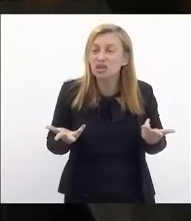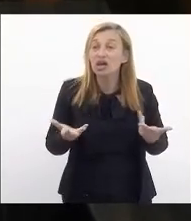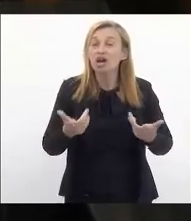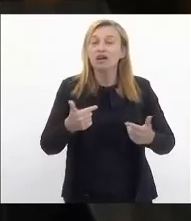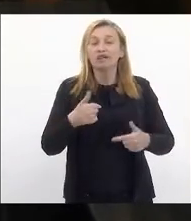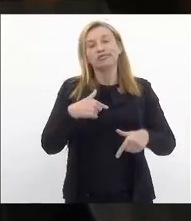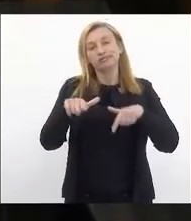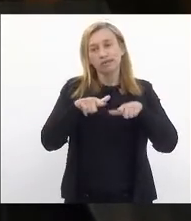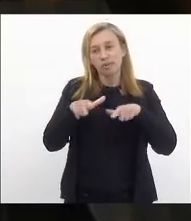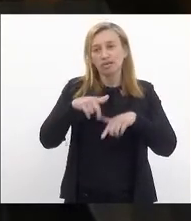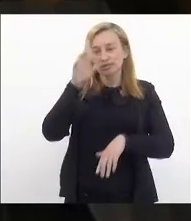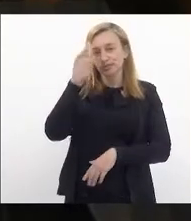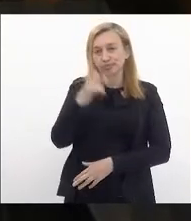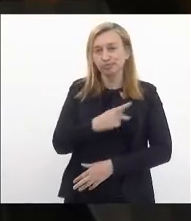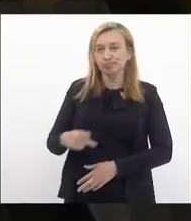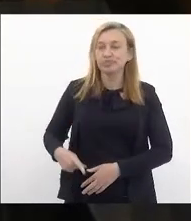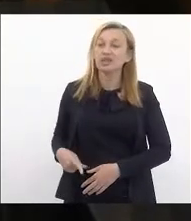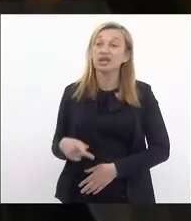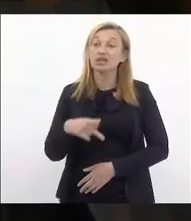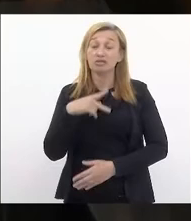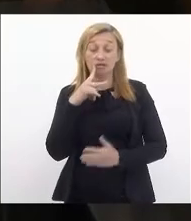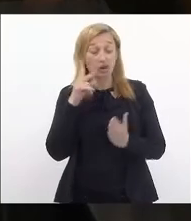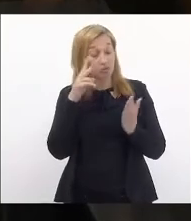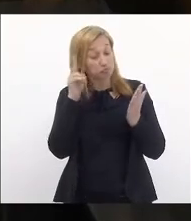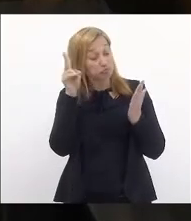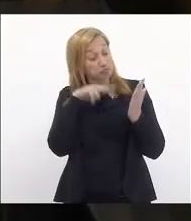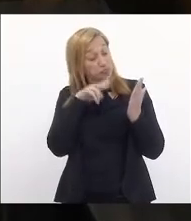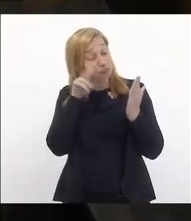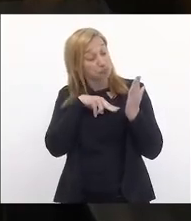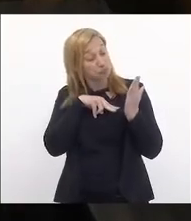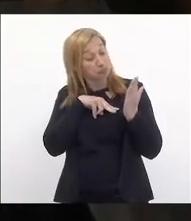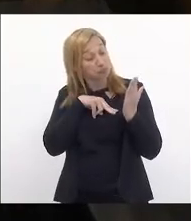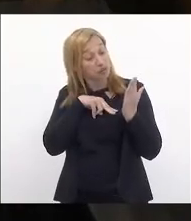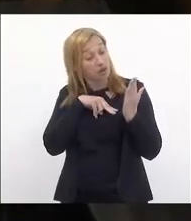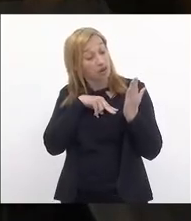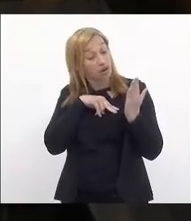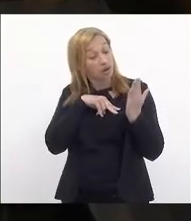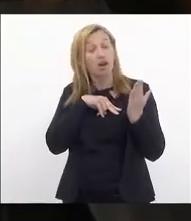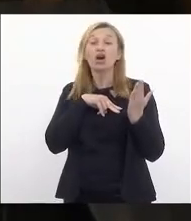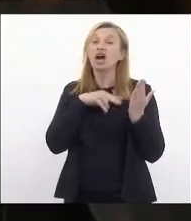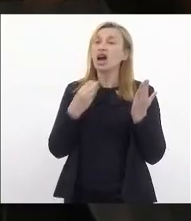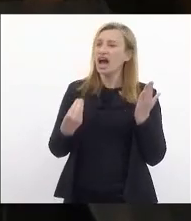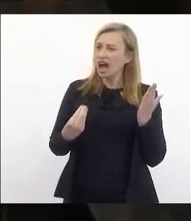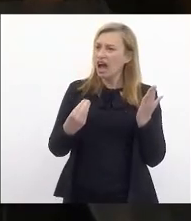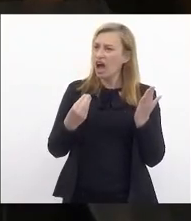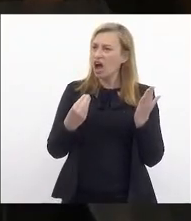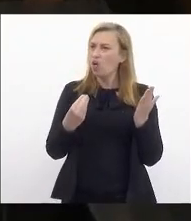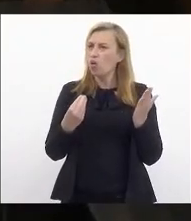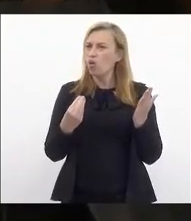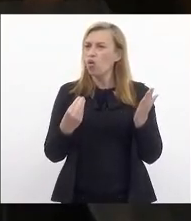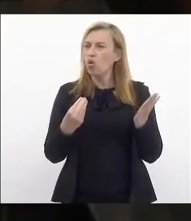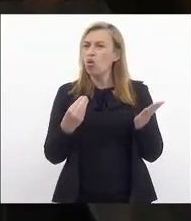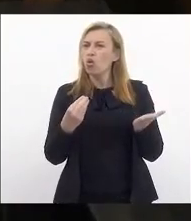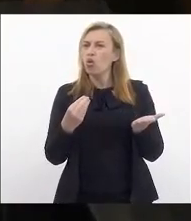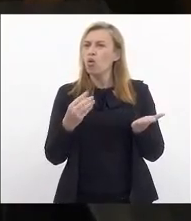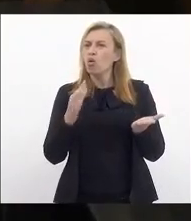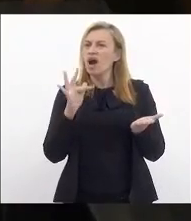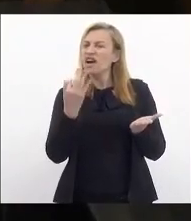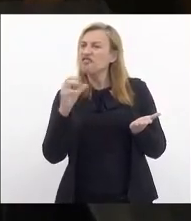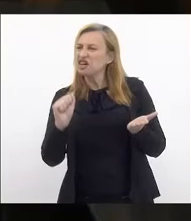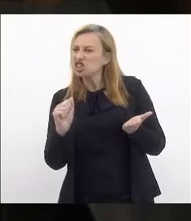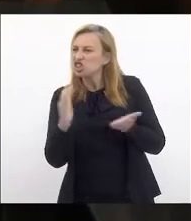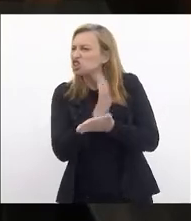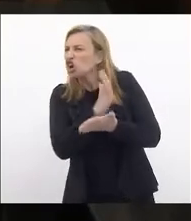trabalho presidente de levantar a ficha de algum